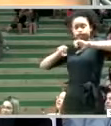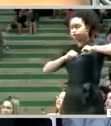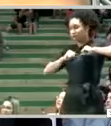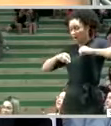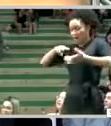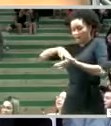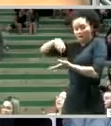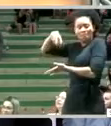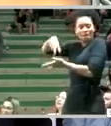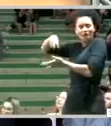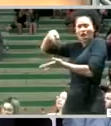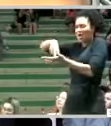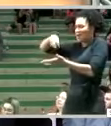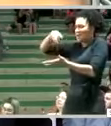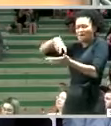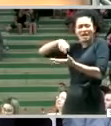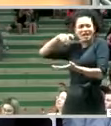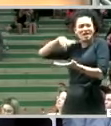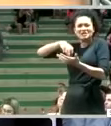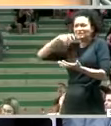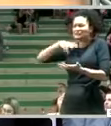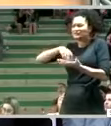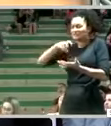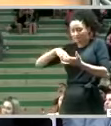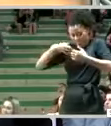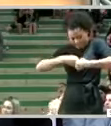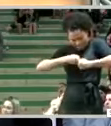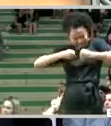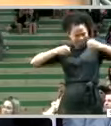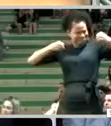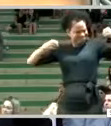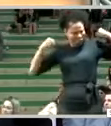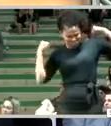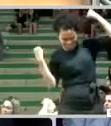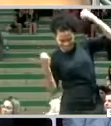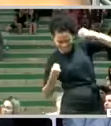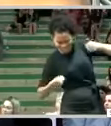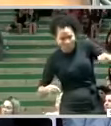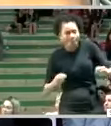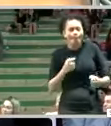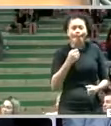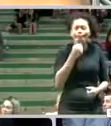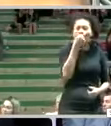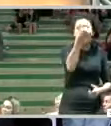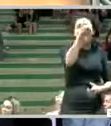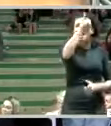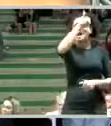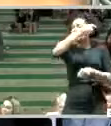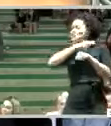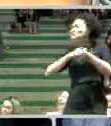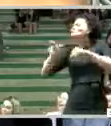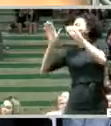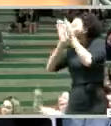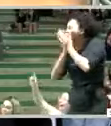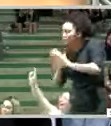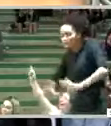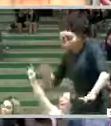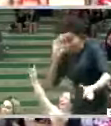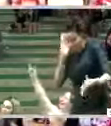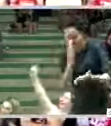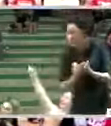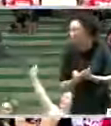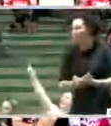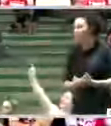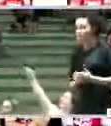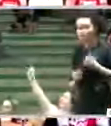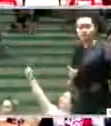pulava, ele saltava, ele tirou a roupa, ele ficou quase nu, adorando, dizendo: não acredito. E o Zé Ninguém